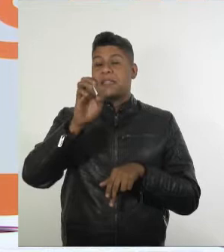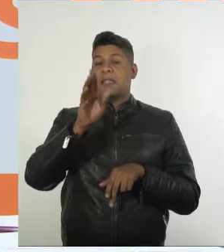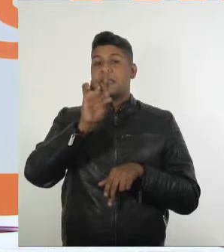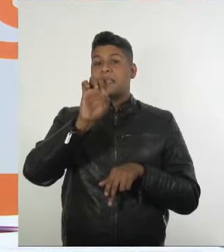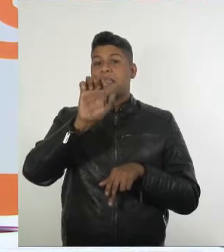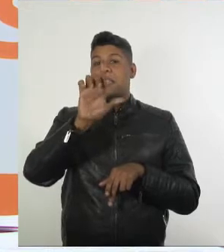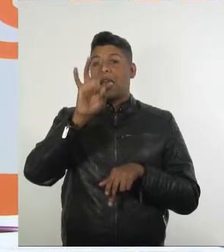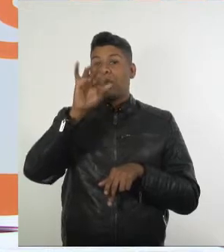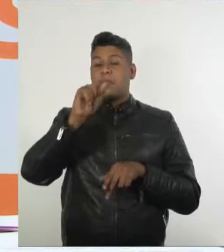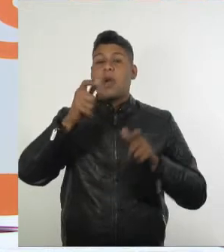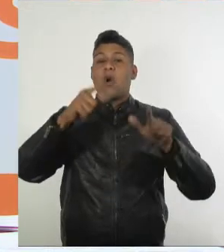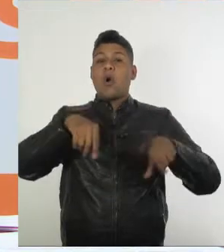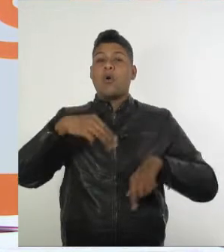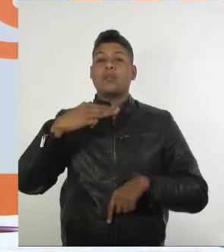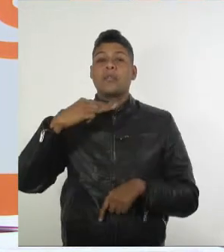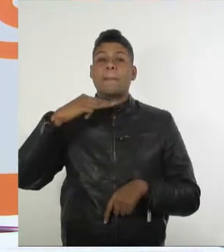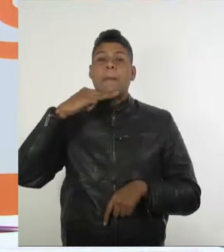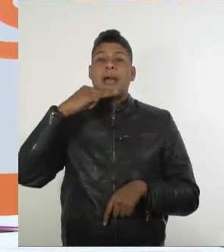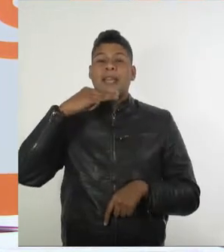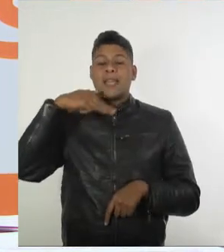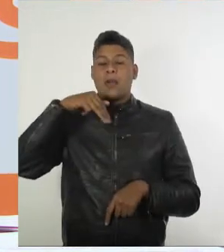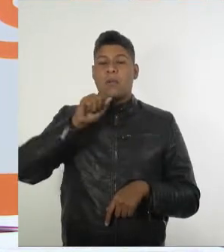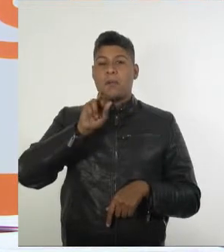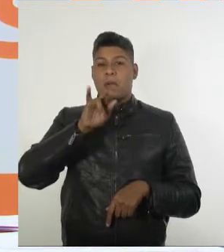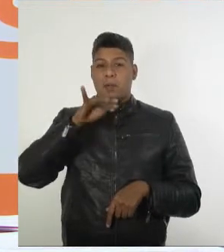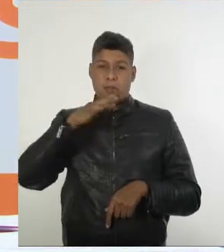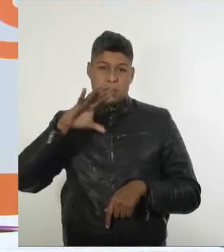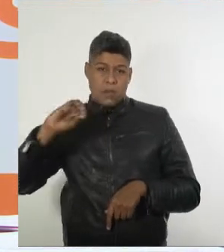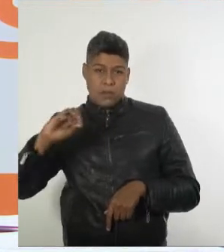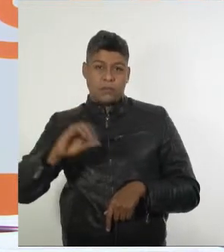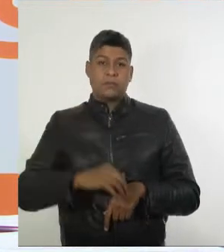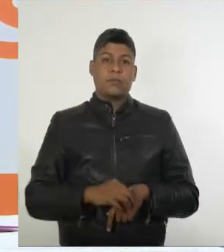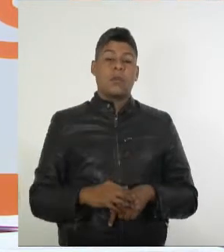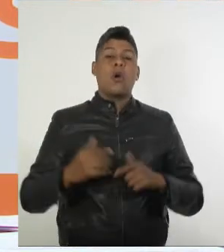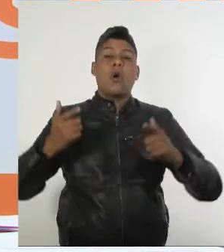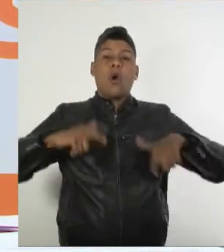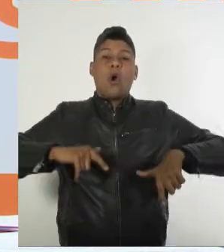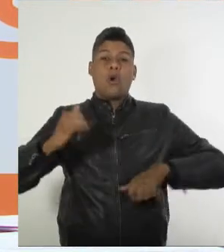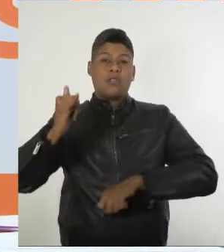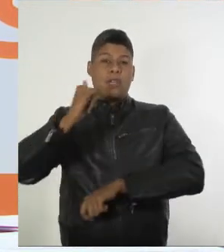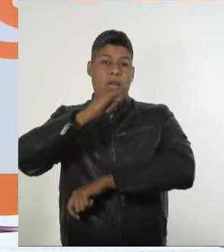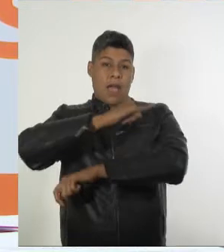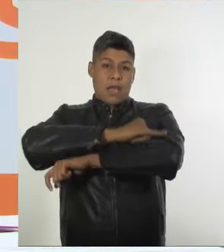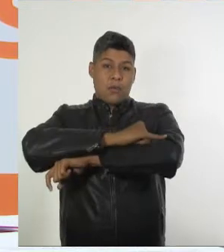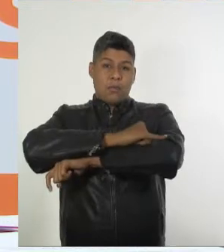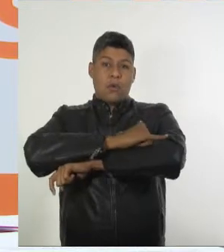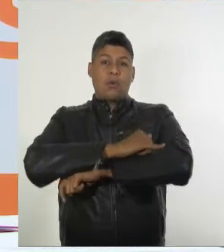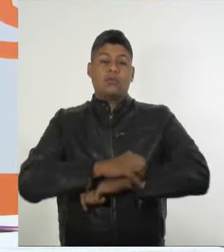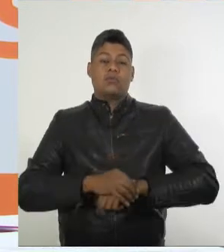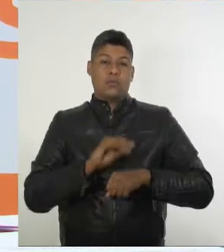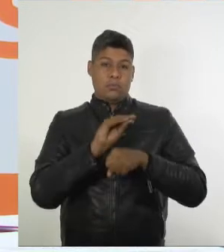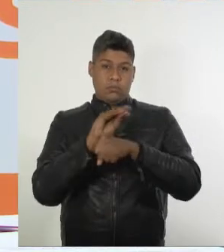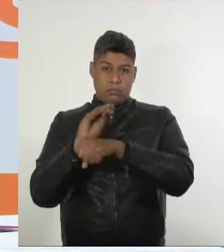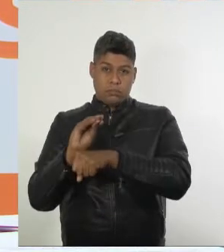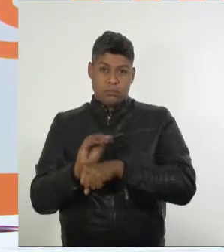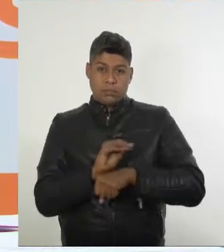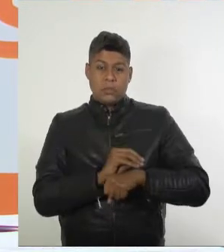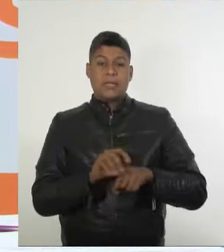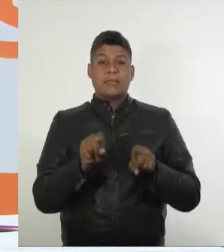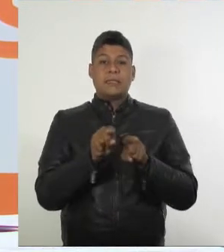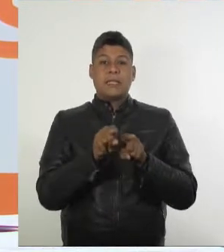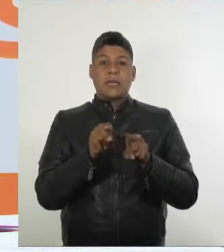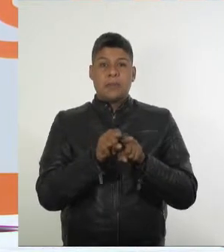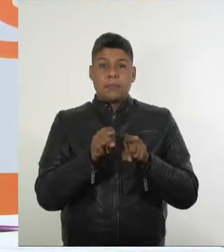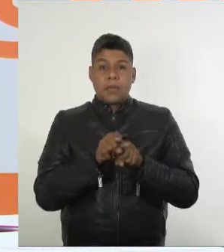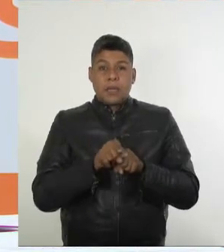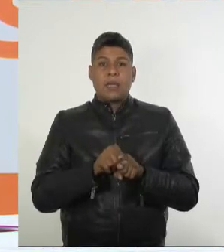da Prefeitura de São Paulo iniciou as barreiras sanitárias no nosso aeroporto, também nos terminais de carga,